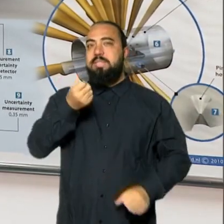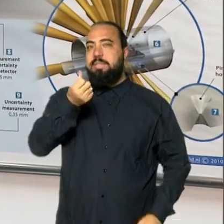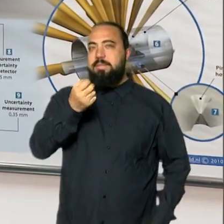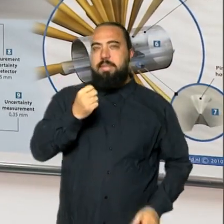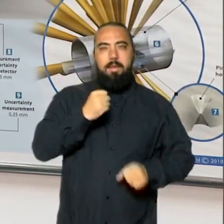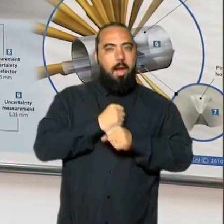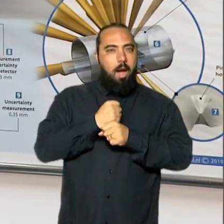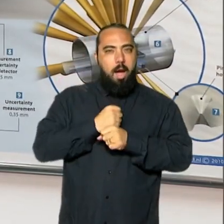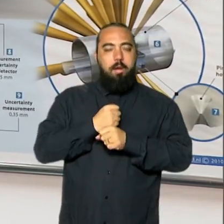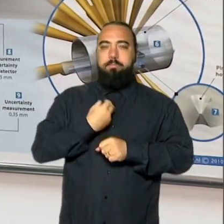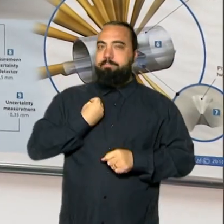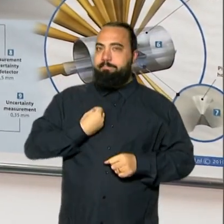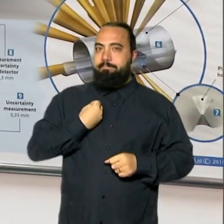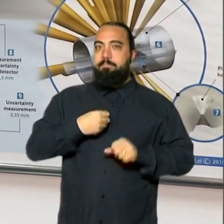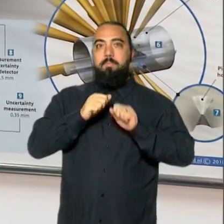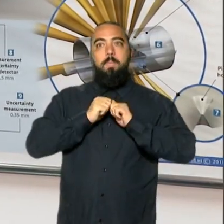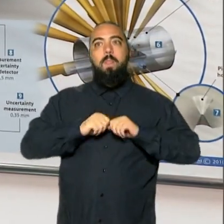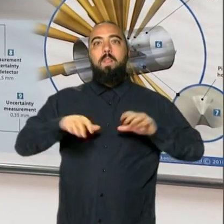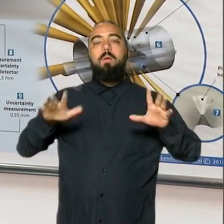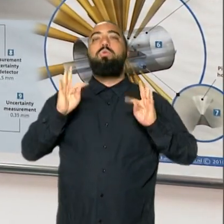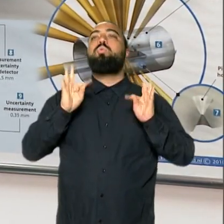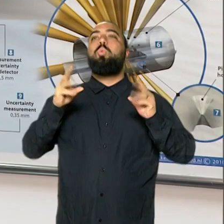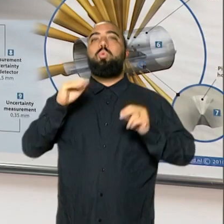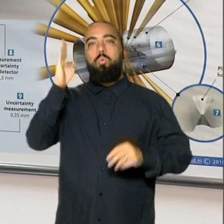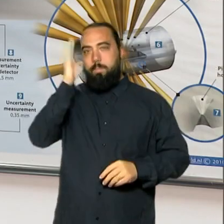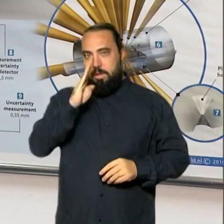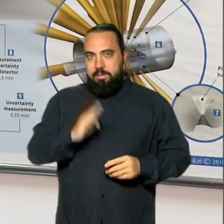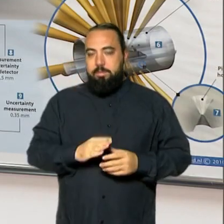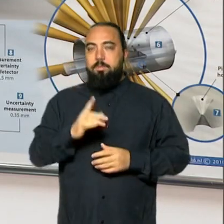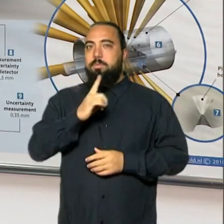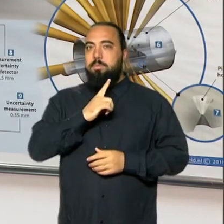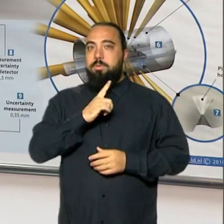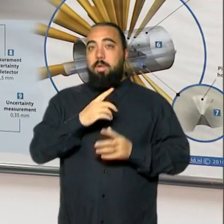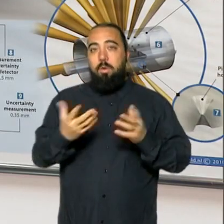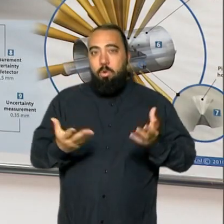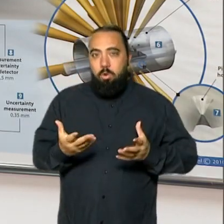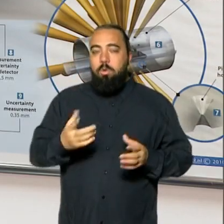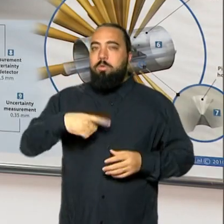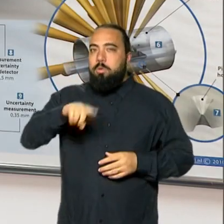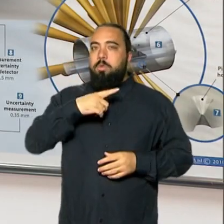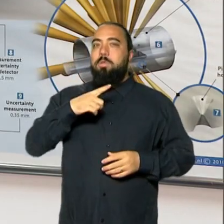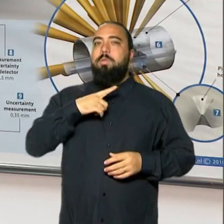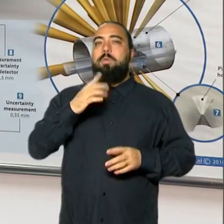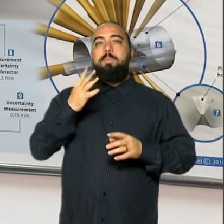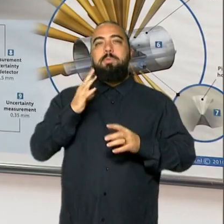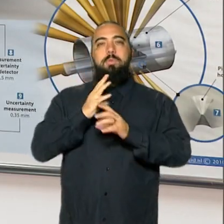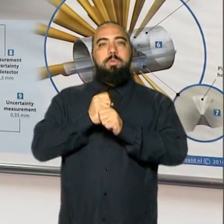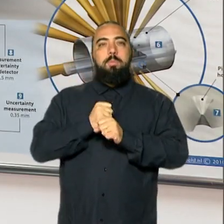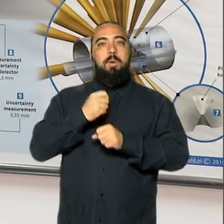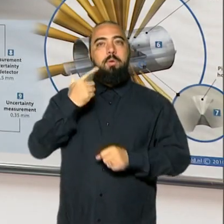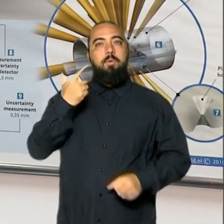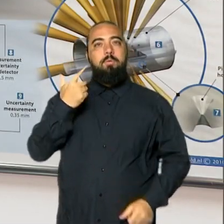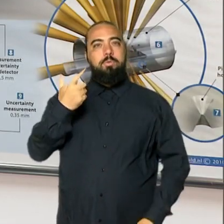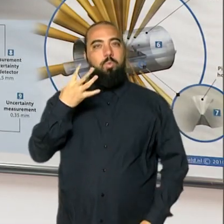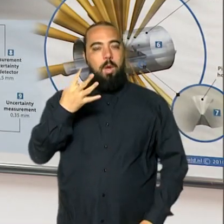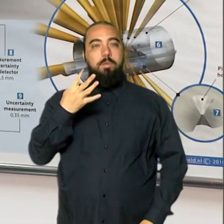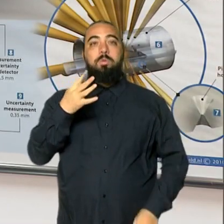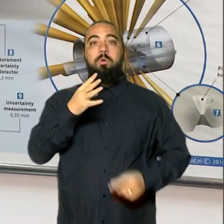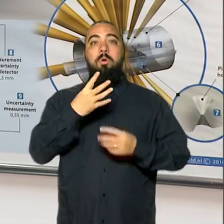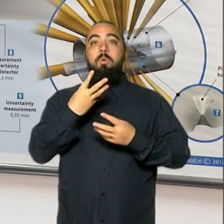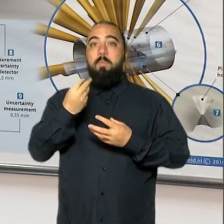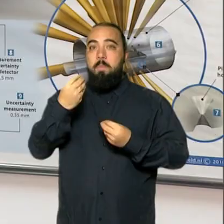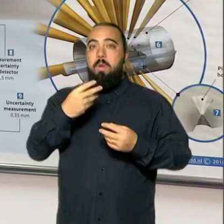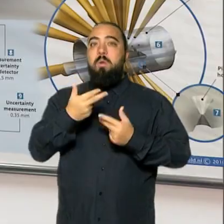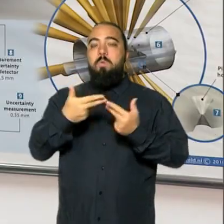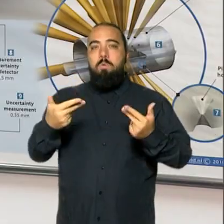nós distribuímos radiofármacos para todo o Brasil. E atualmente nós estamos com 24 radiofármacos sendo distribuídos e utilizados